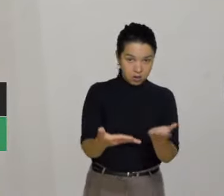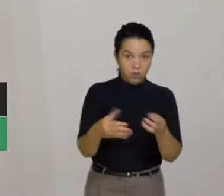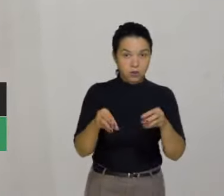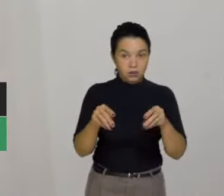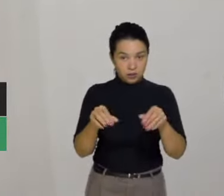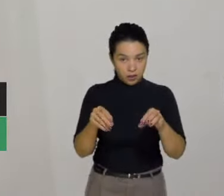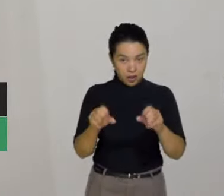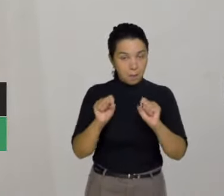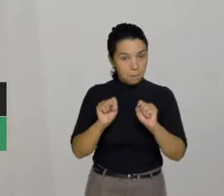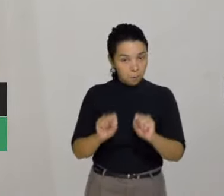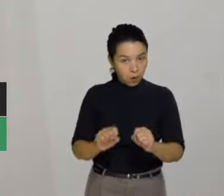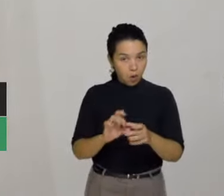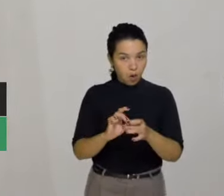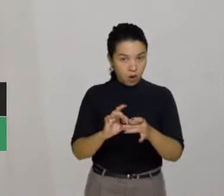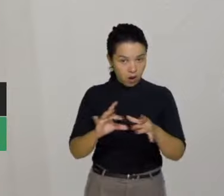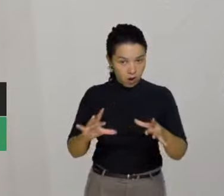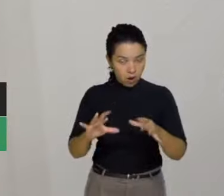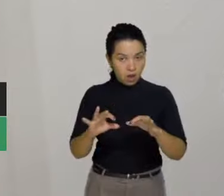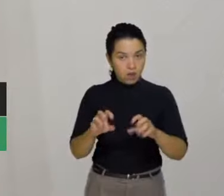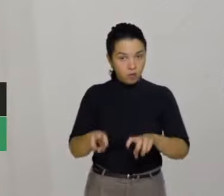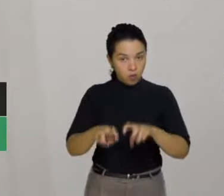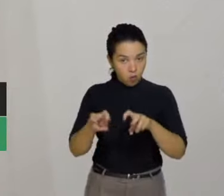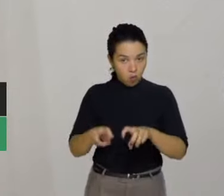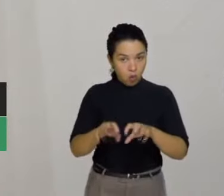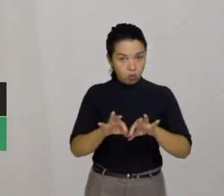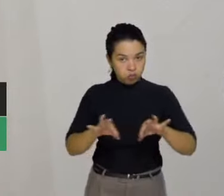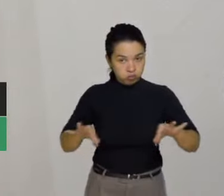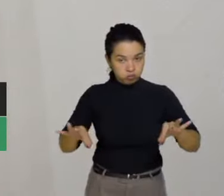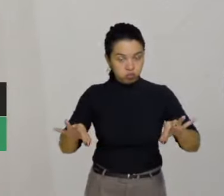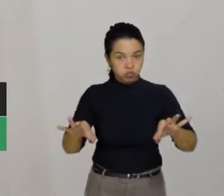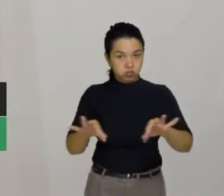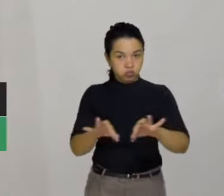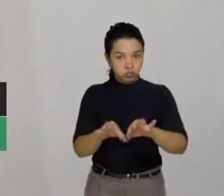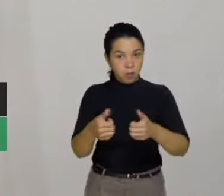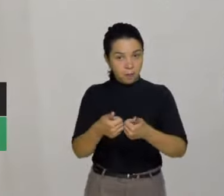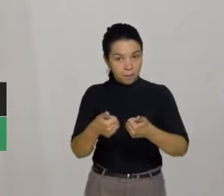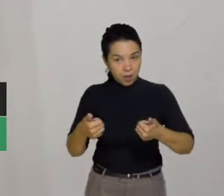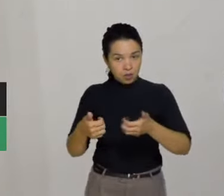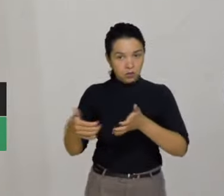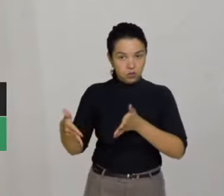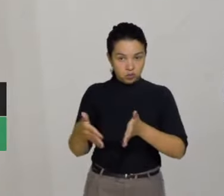de 2 léguas em quadro, nas margens do rio Tijucas Grande, acima